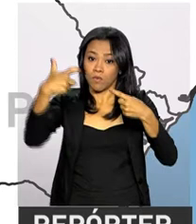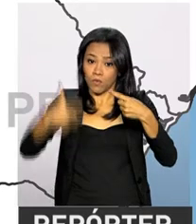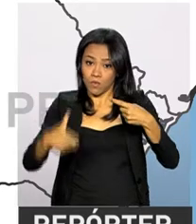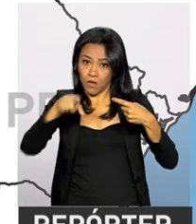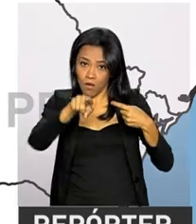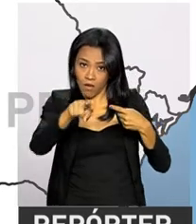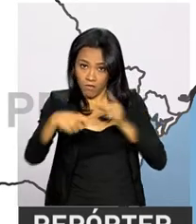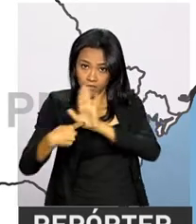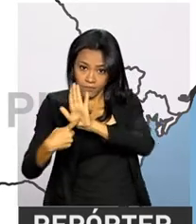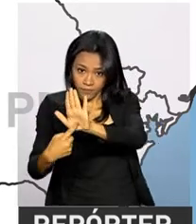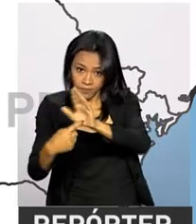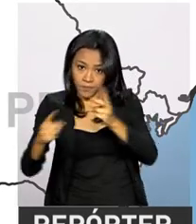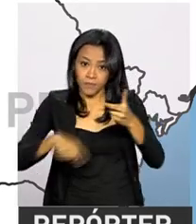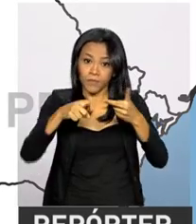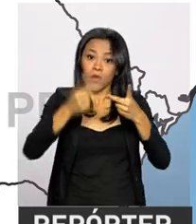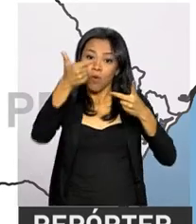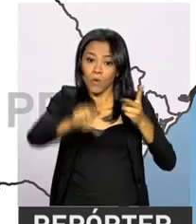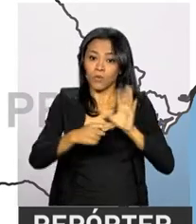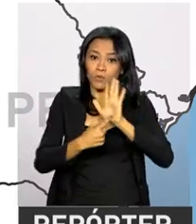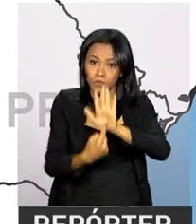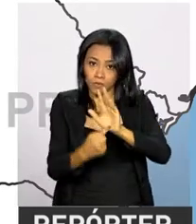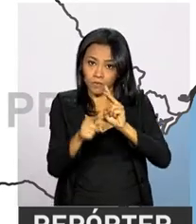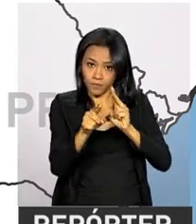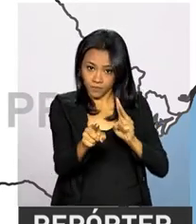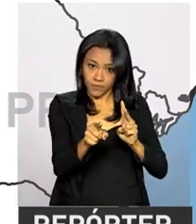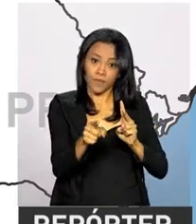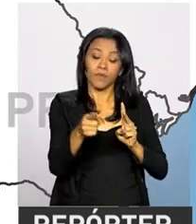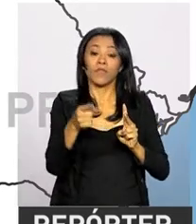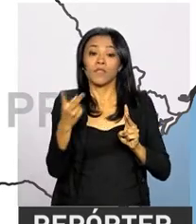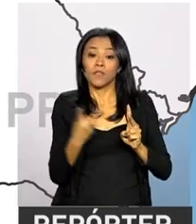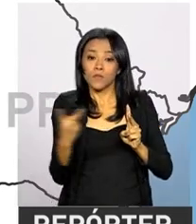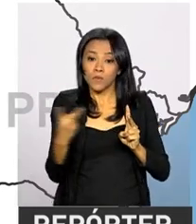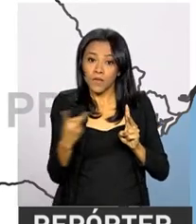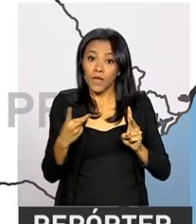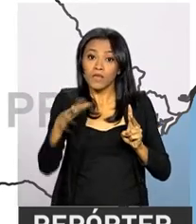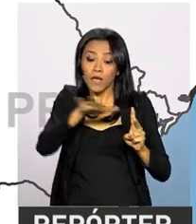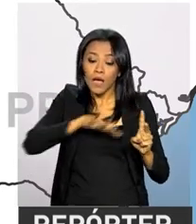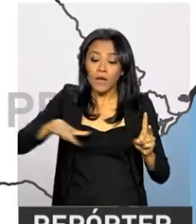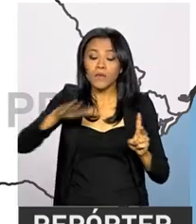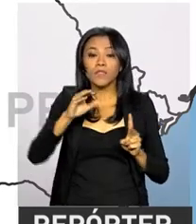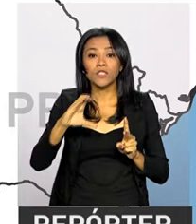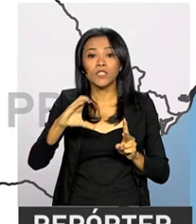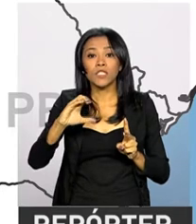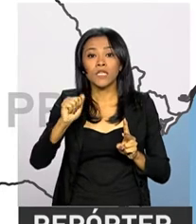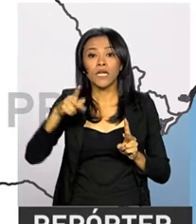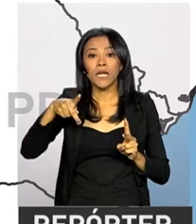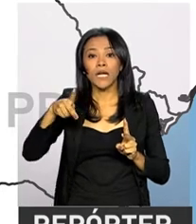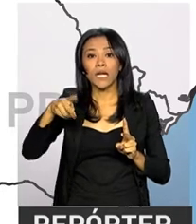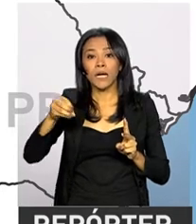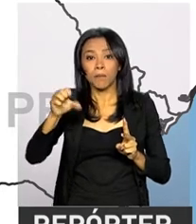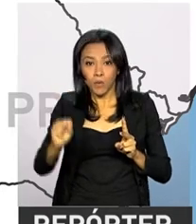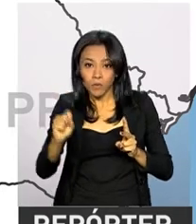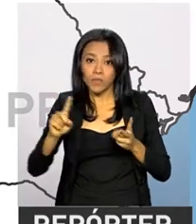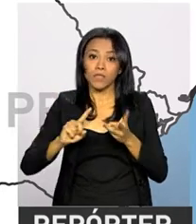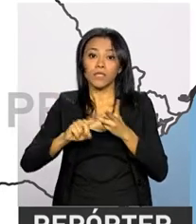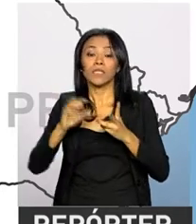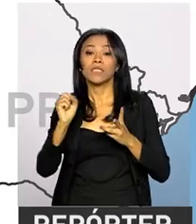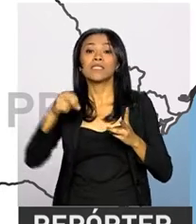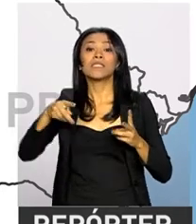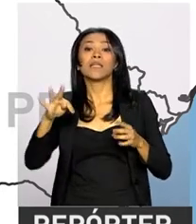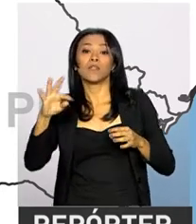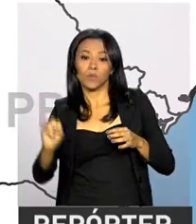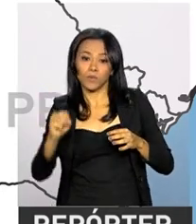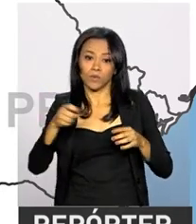Cabo Frio Central e Alto do Cabo Frio Oeste, nas bacias de Santos e de Campos, e Pau Brasil e Peroba, na bacia